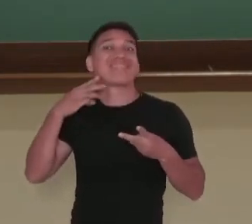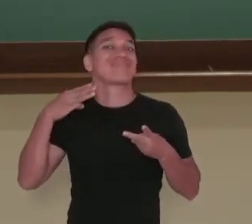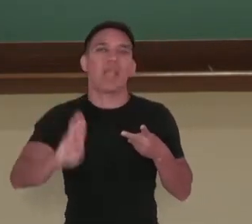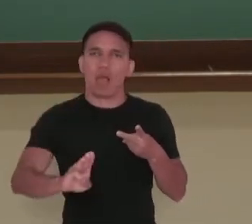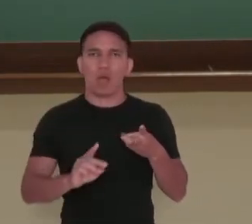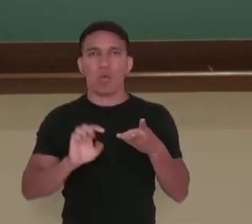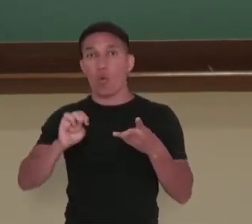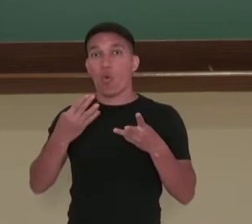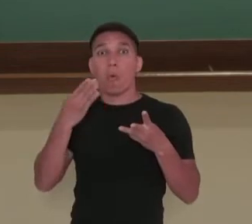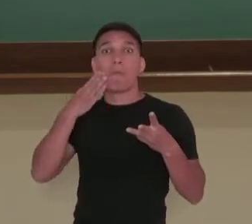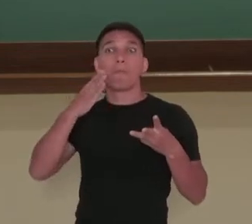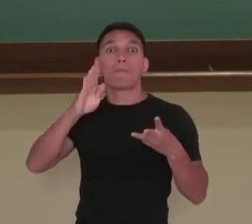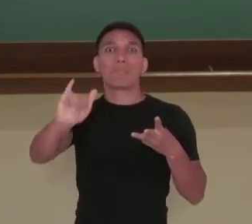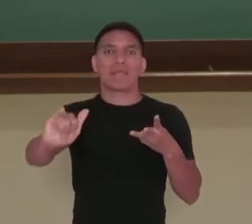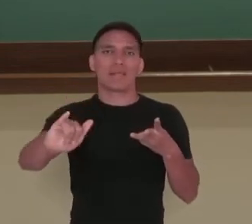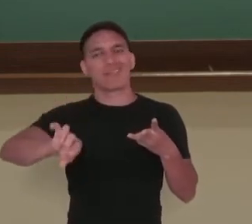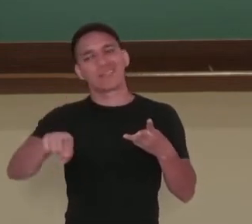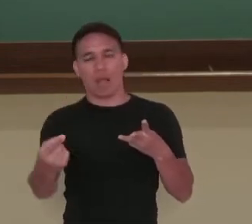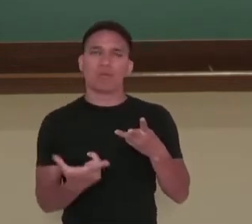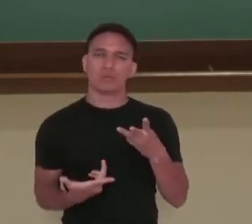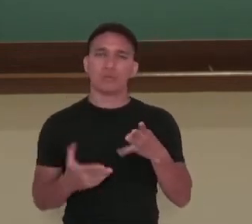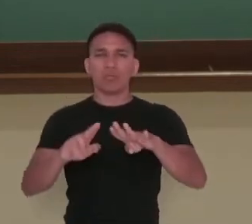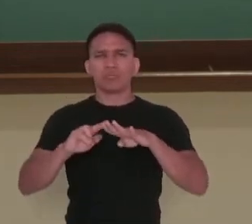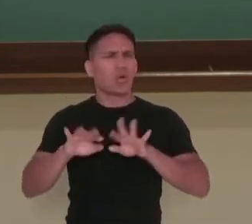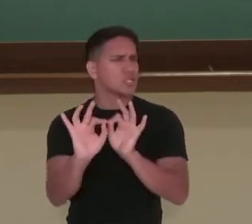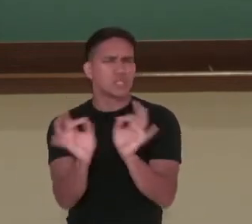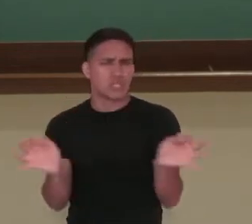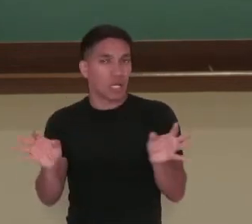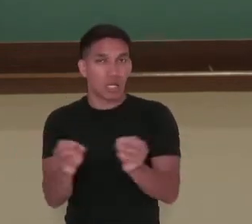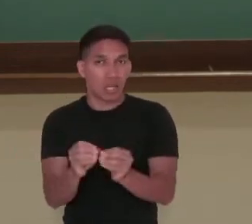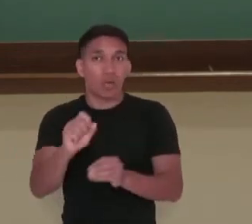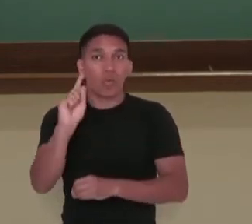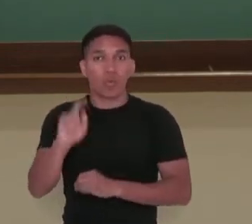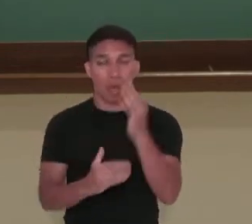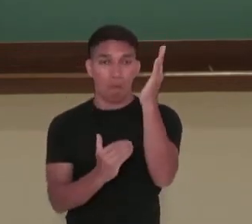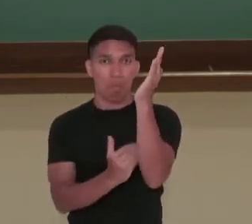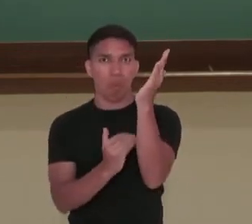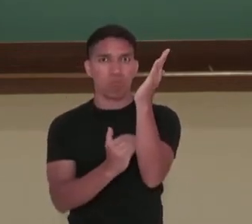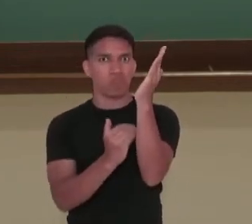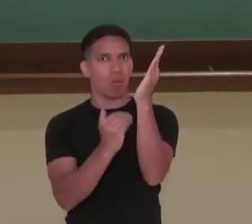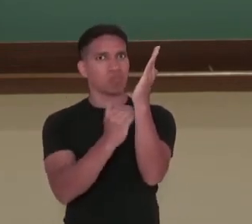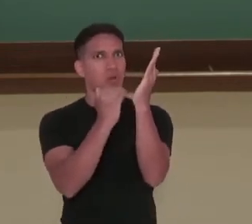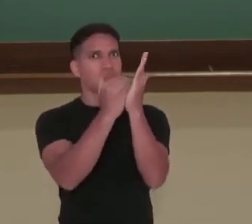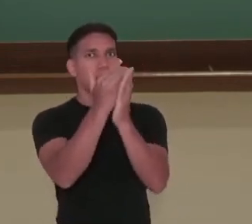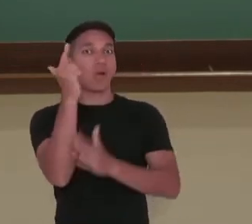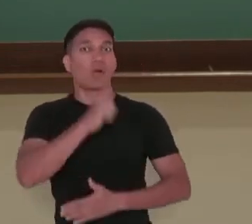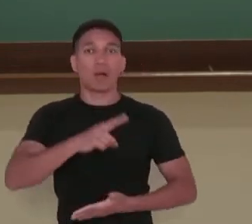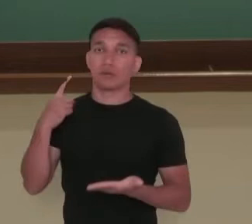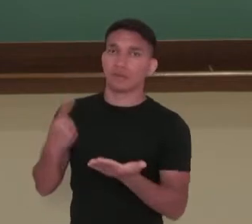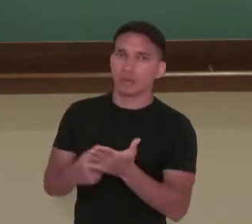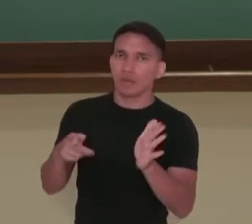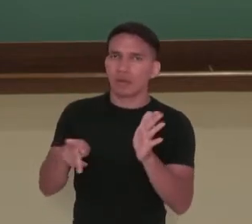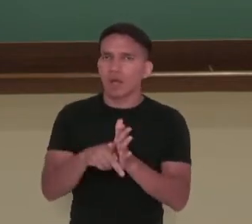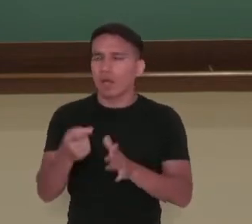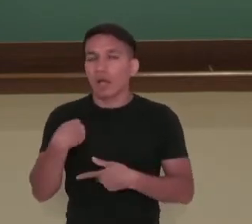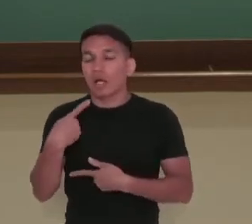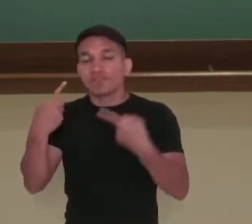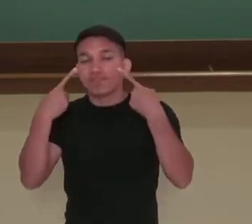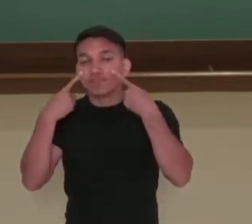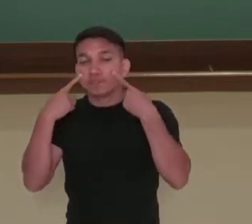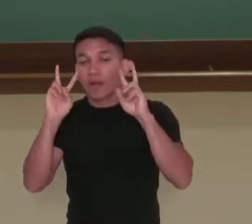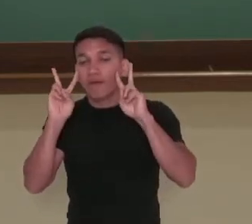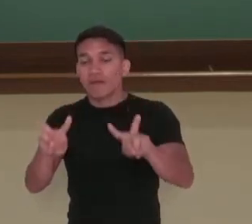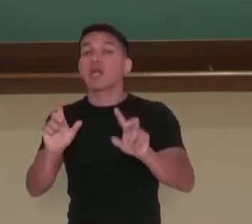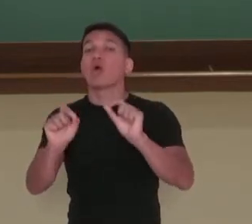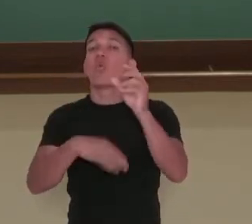do bilhão. Então, assim, de um modo bem simples, a ordem de grandeza, ela te dá uma dimensão do tamanho